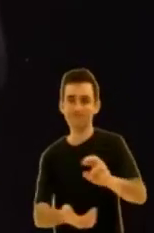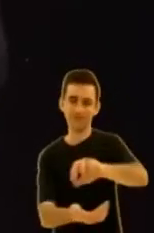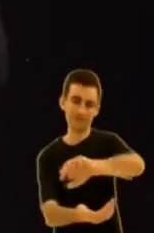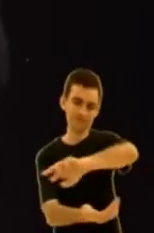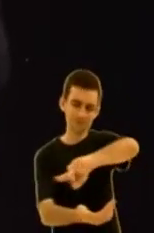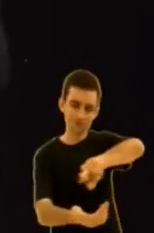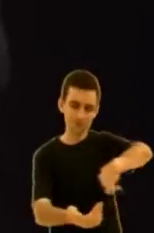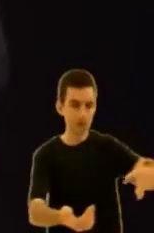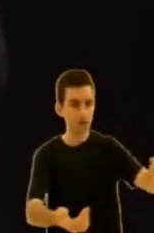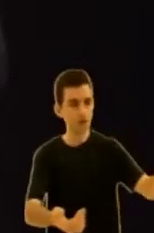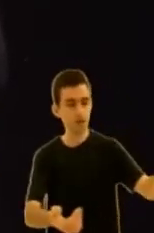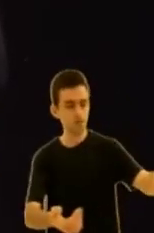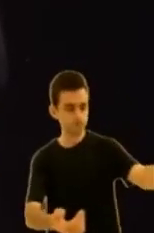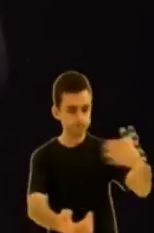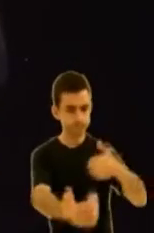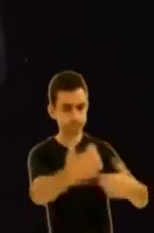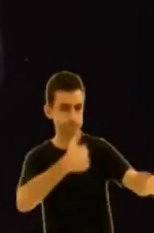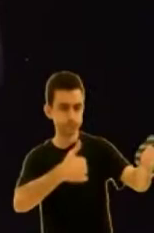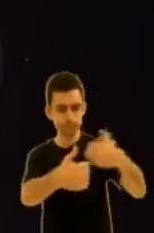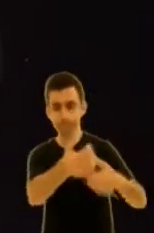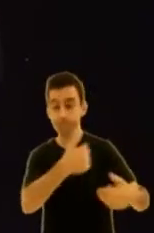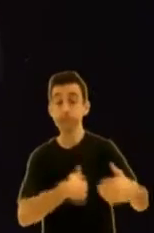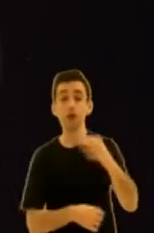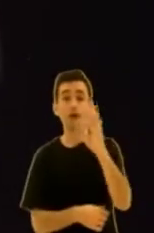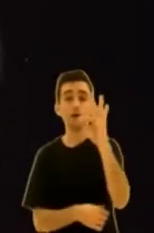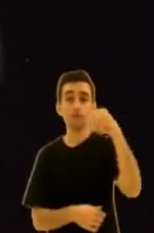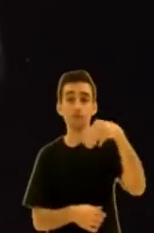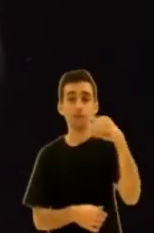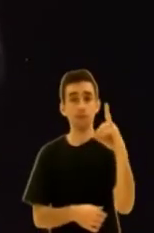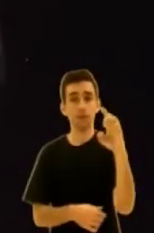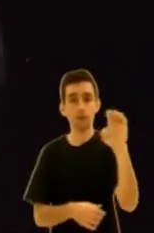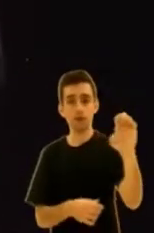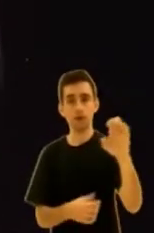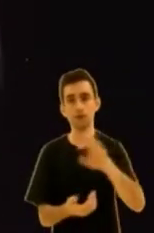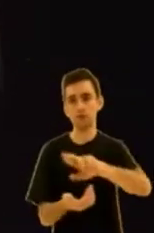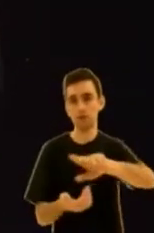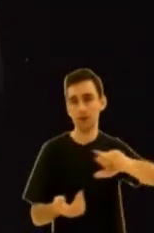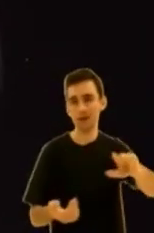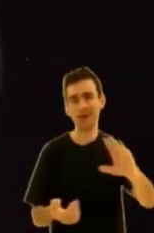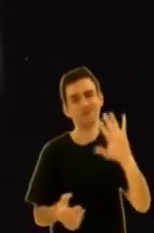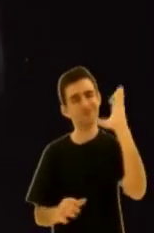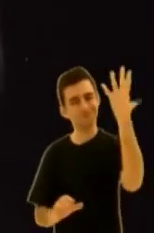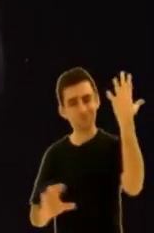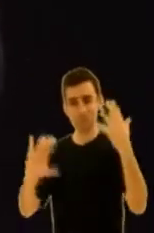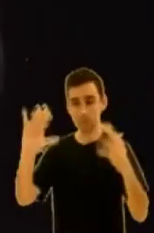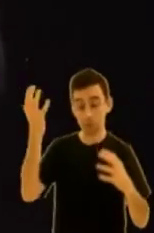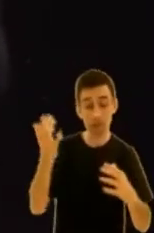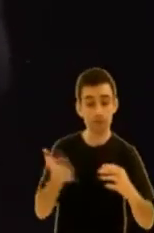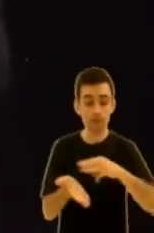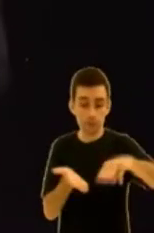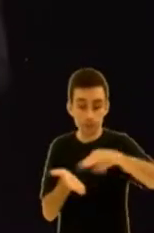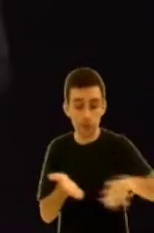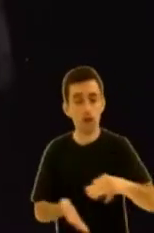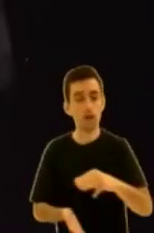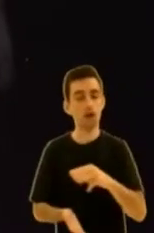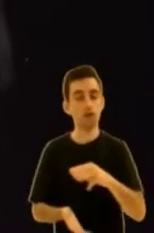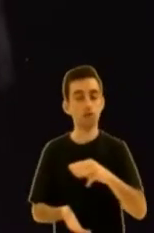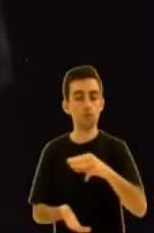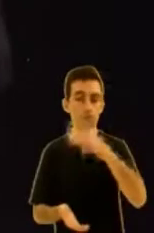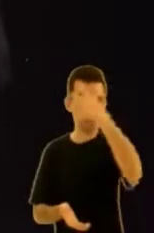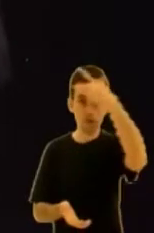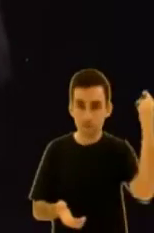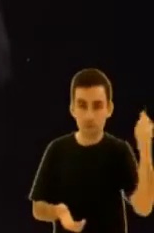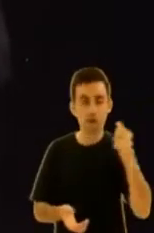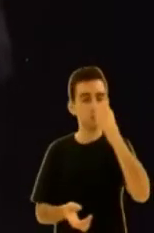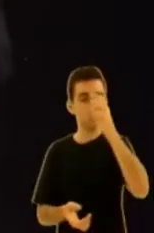recorrentemente chegam ao FNDE e que partem dos gestores, dos secretários, dos prefeitos, de diretores